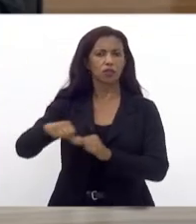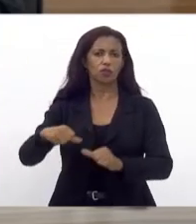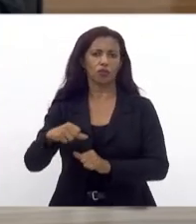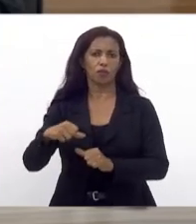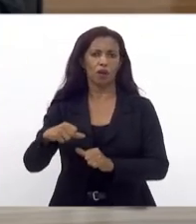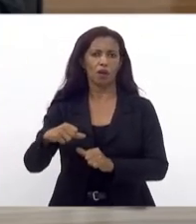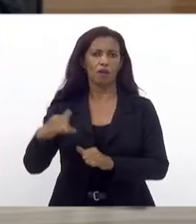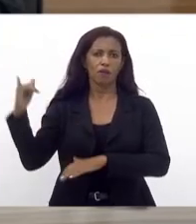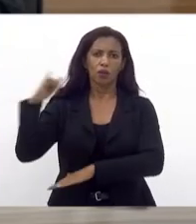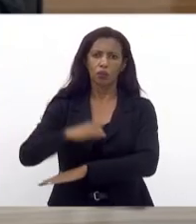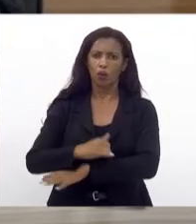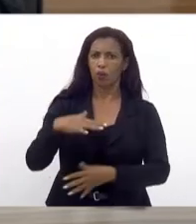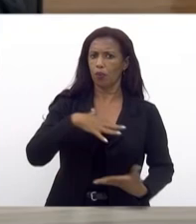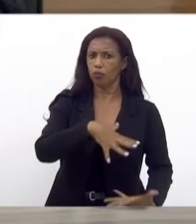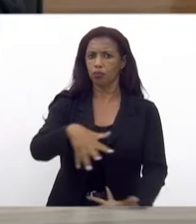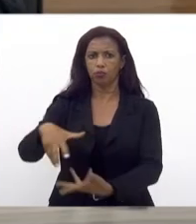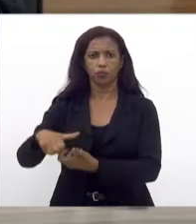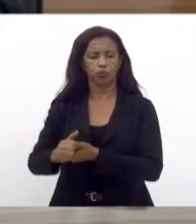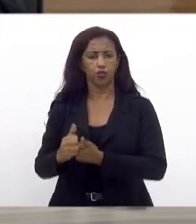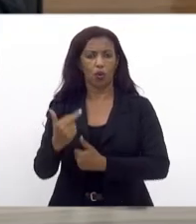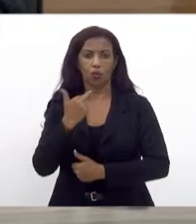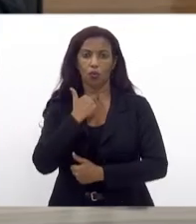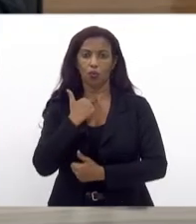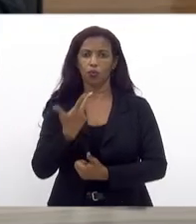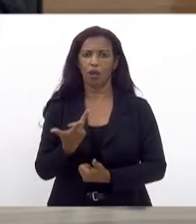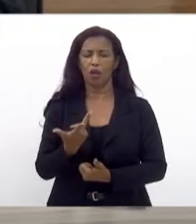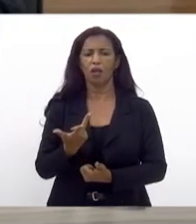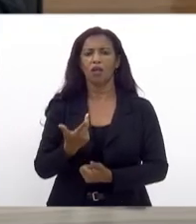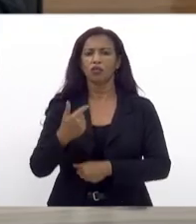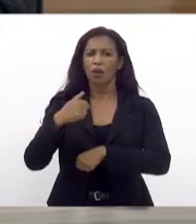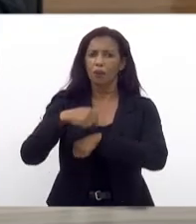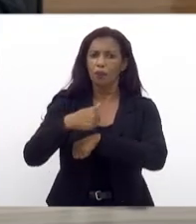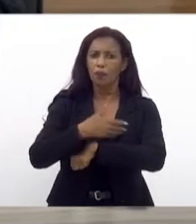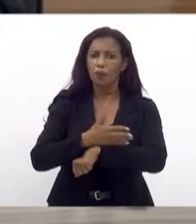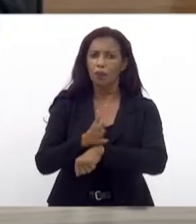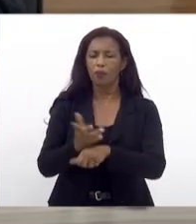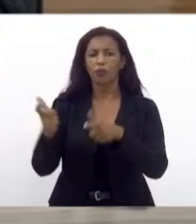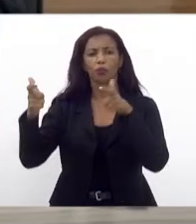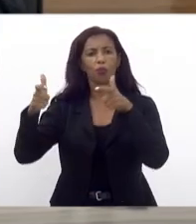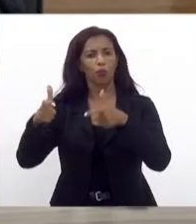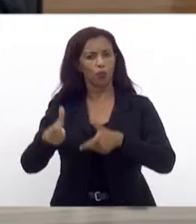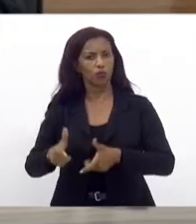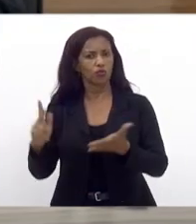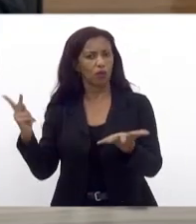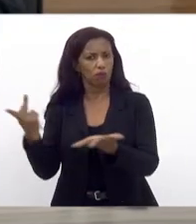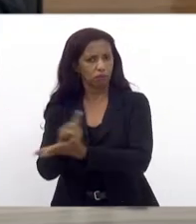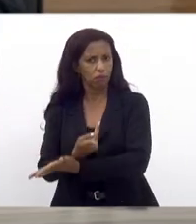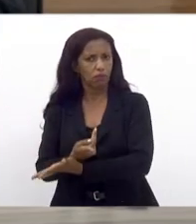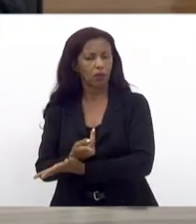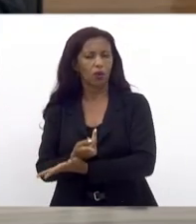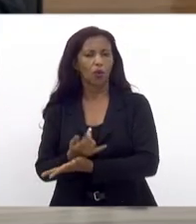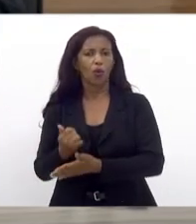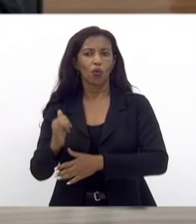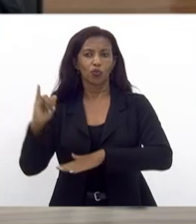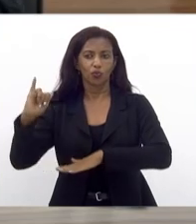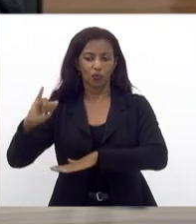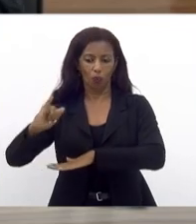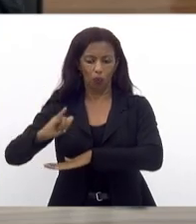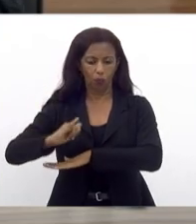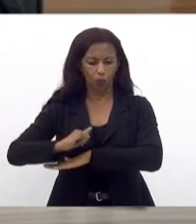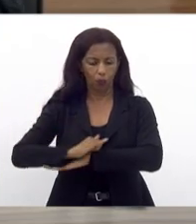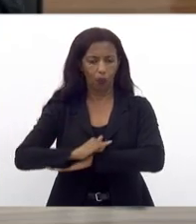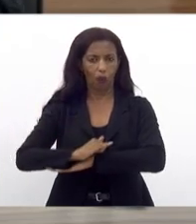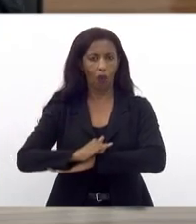aeroporto internacional, né? É, nós tivemos vários momentos onde a aeronave